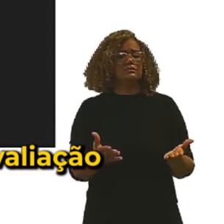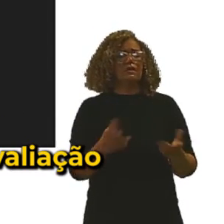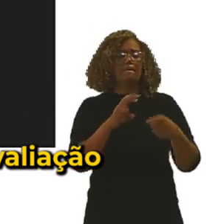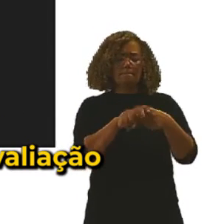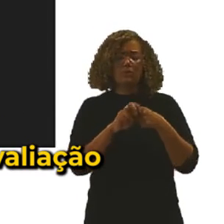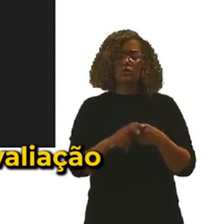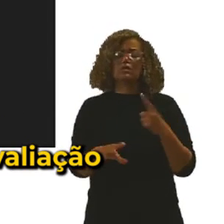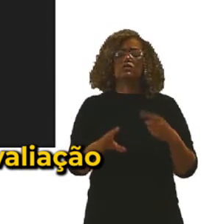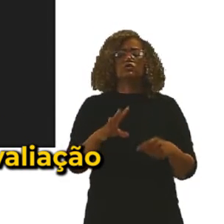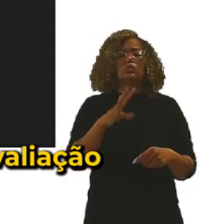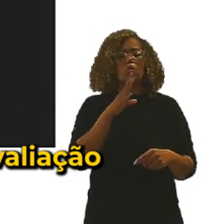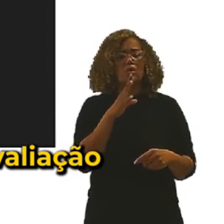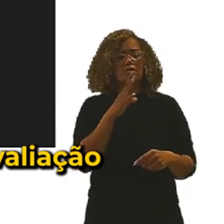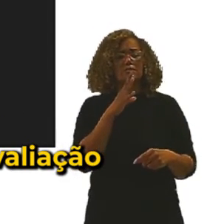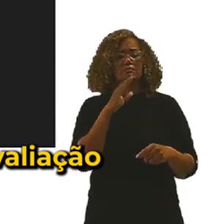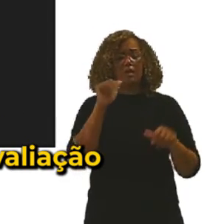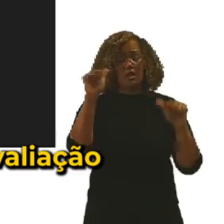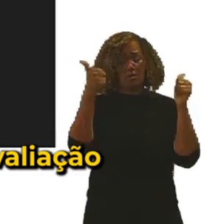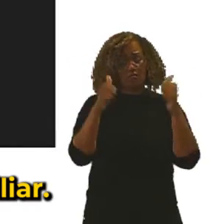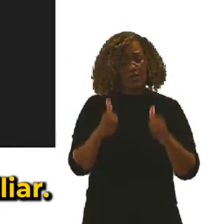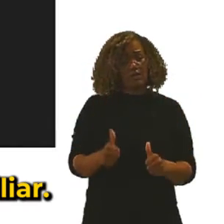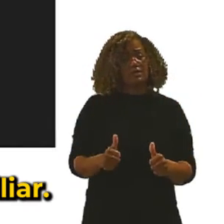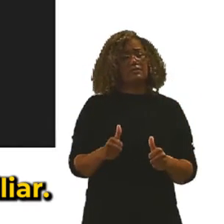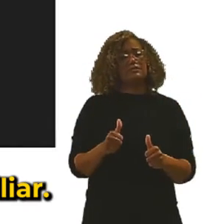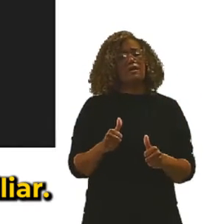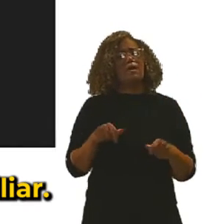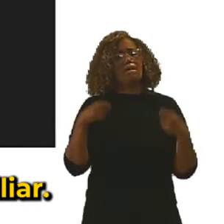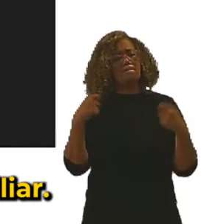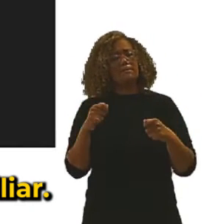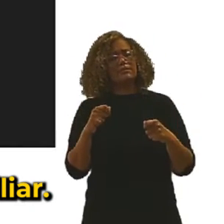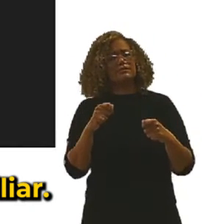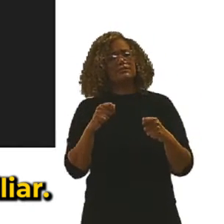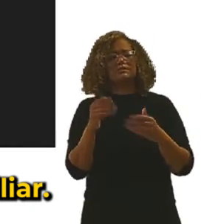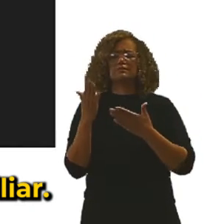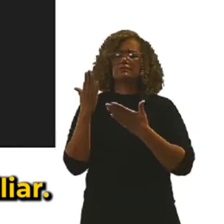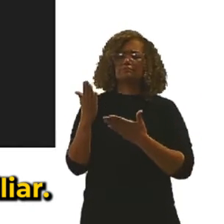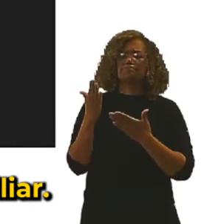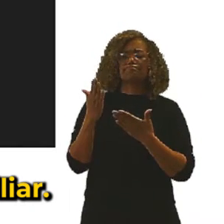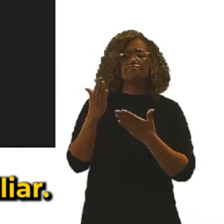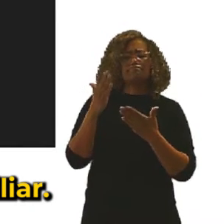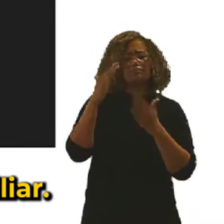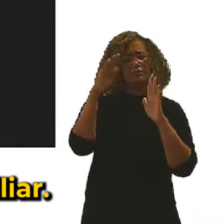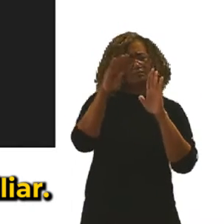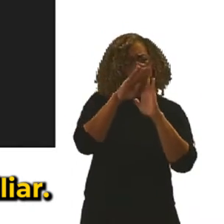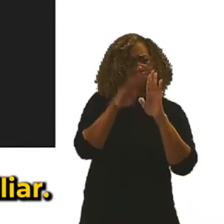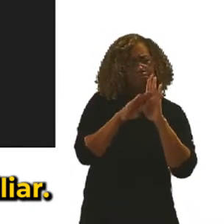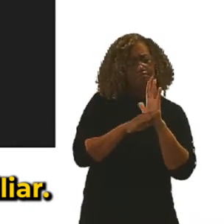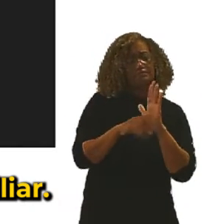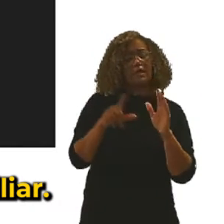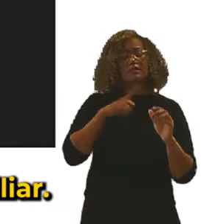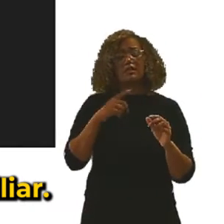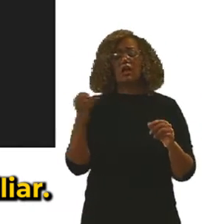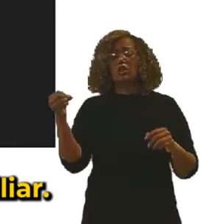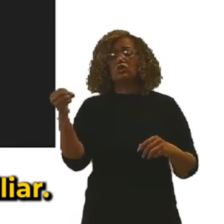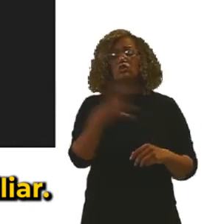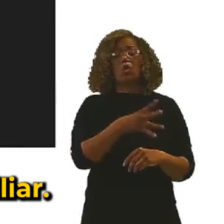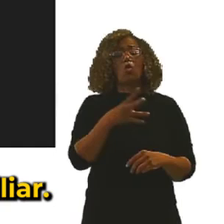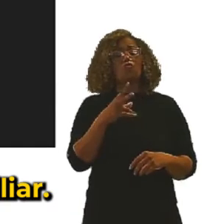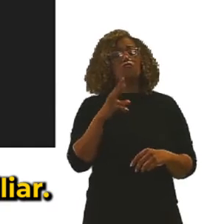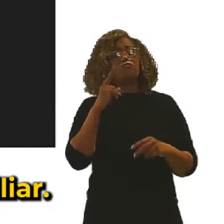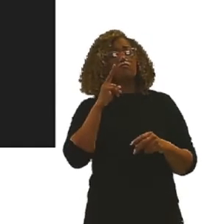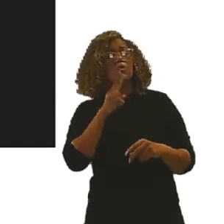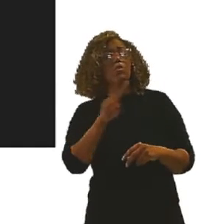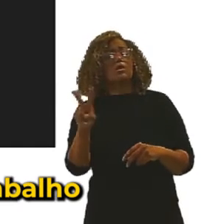esse conhecimento sobre avaliação e gestão de risco é fundamental para a mudança desse olhar da violência